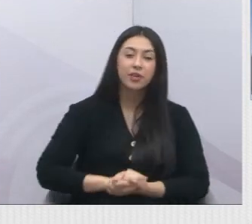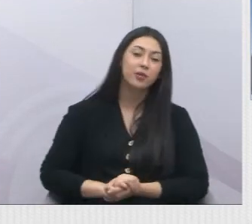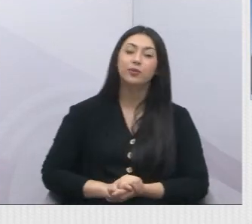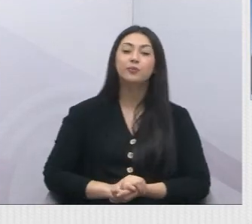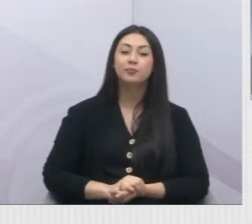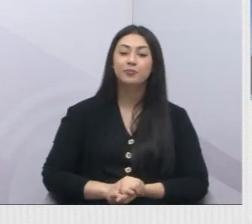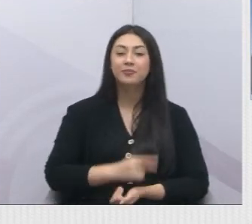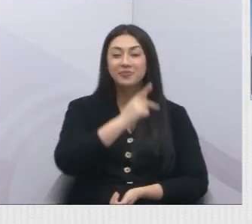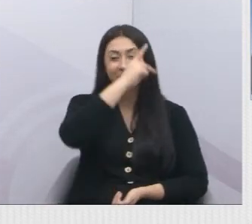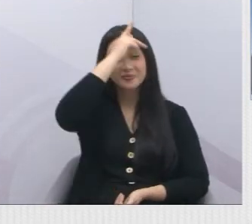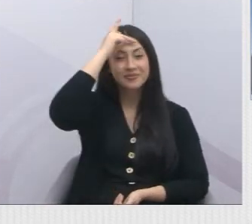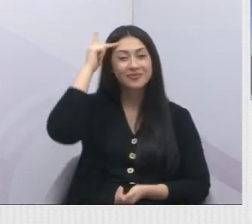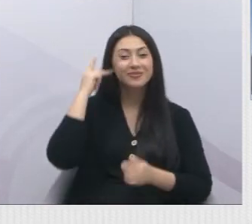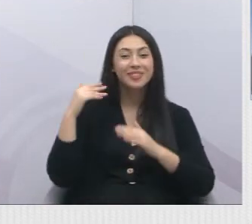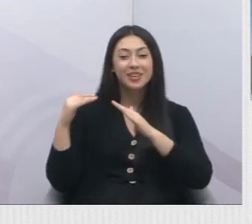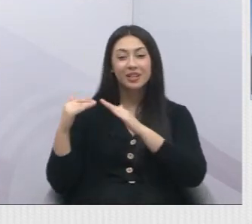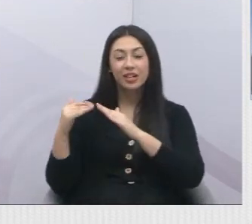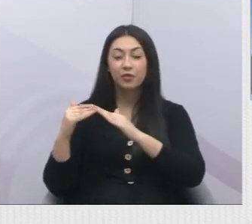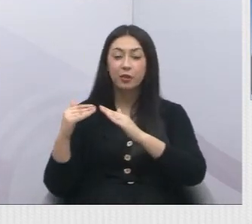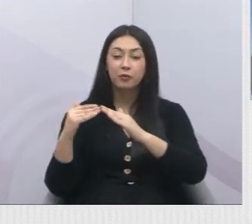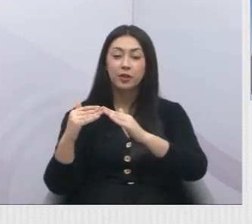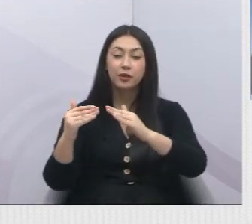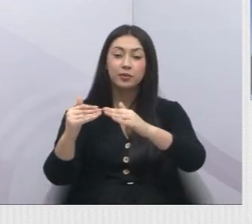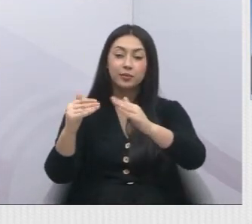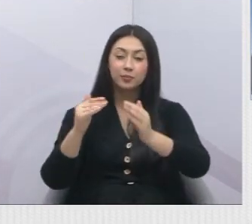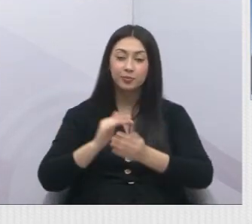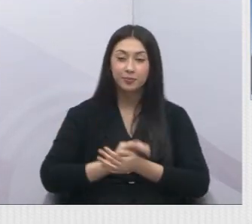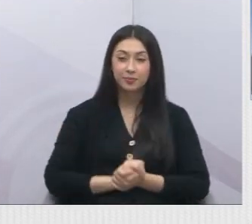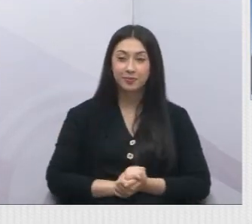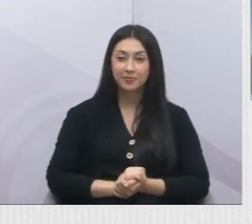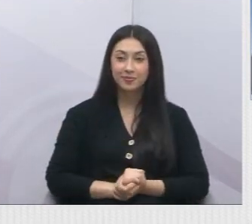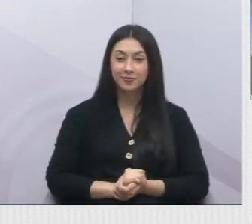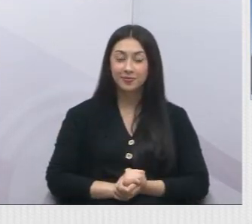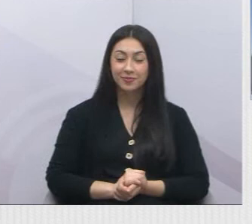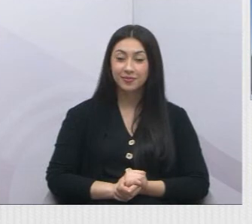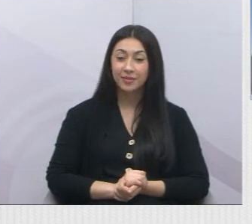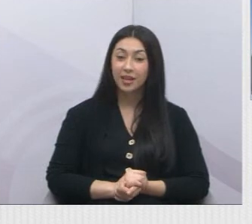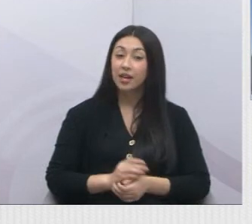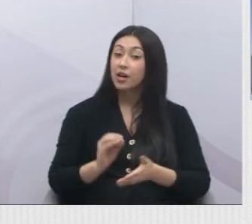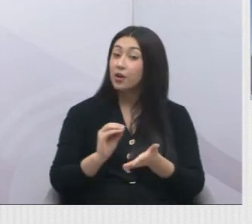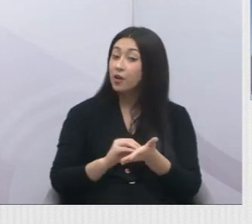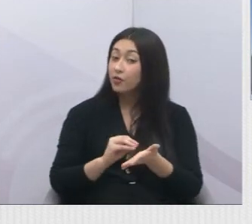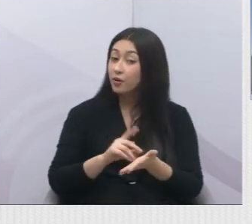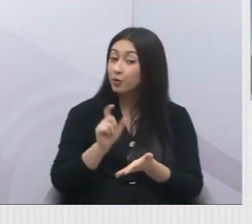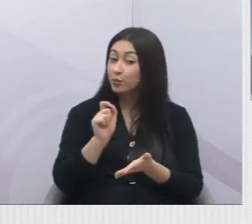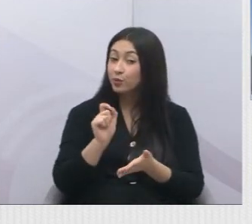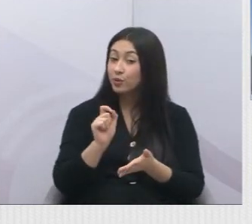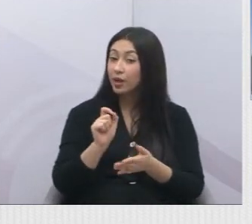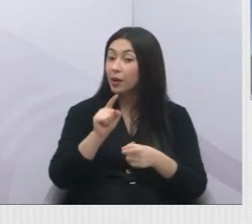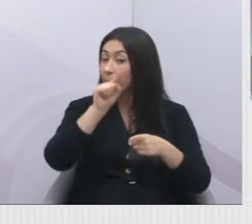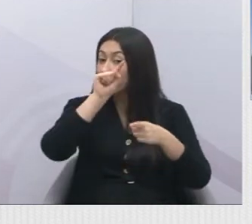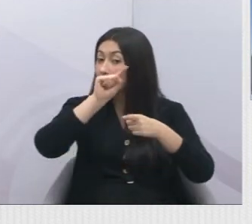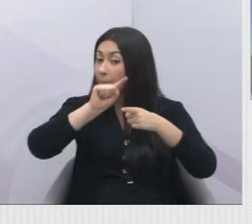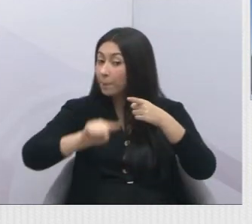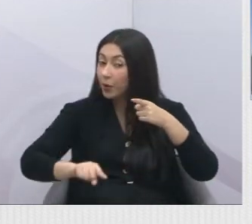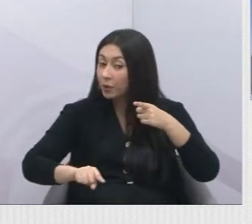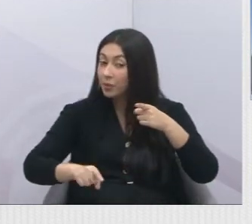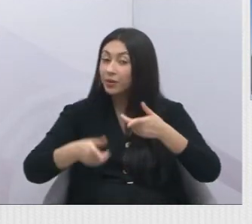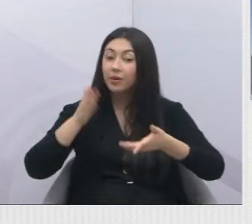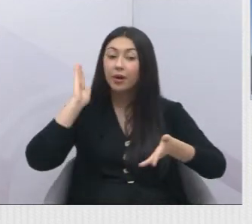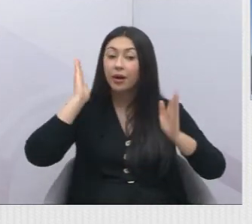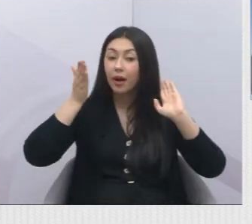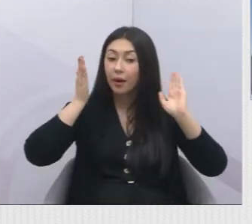rua, os moradores estão muito contentes. Agora ali está faltando o que eu pedi, uma placa para proibir de passar caminhão e